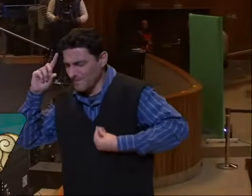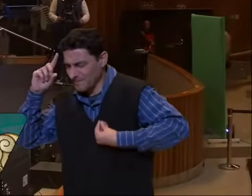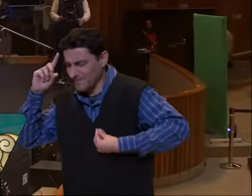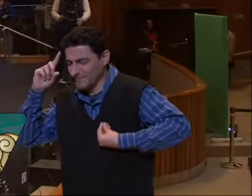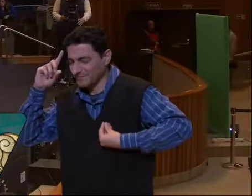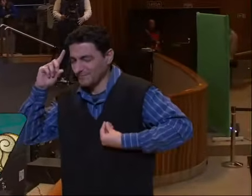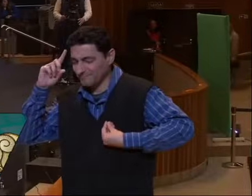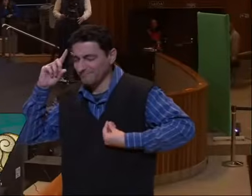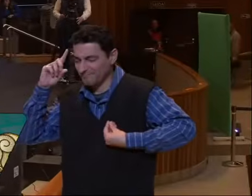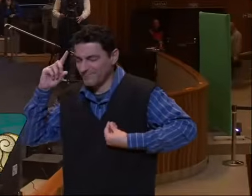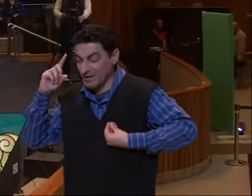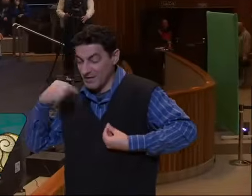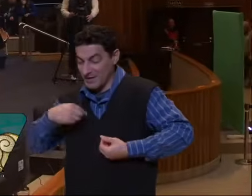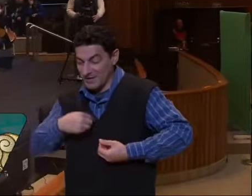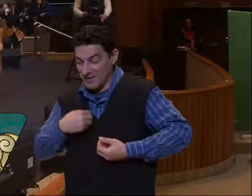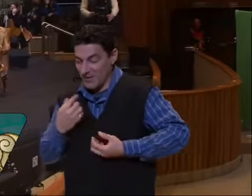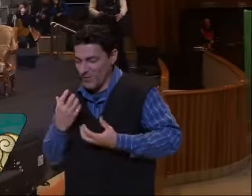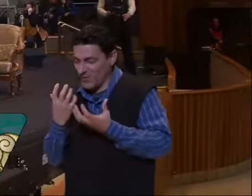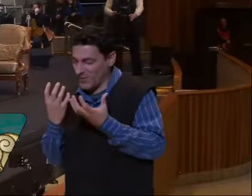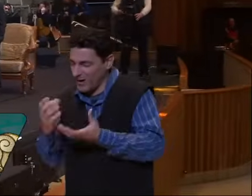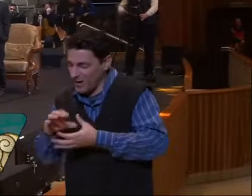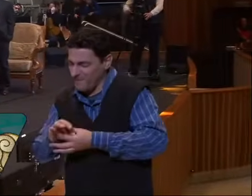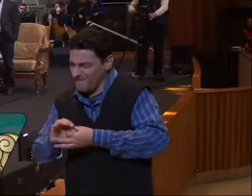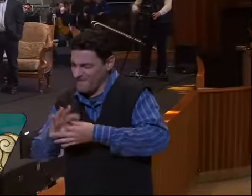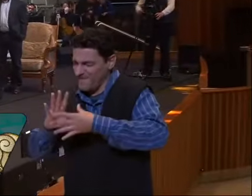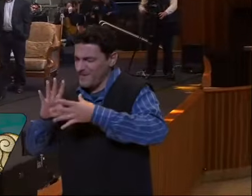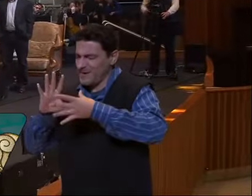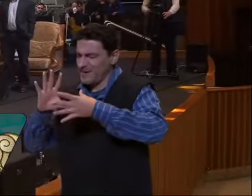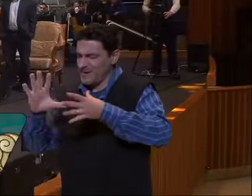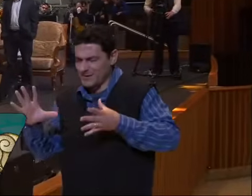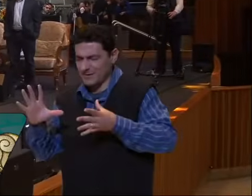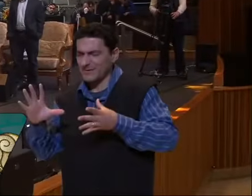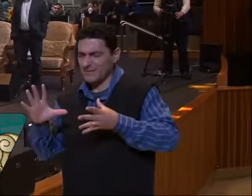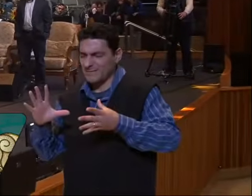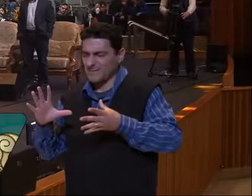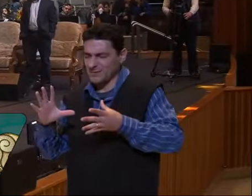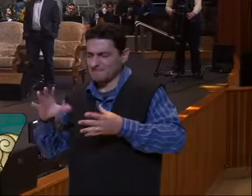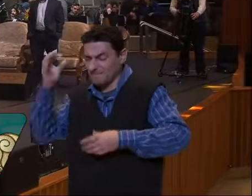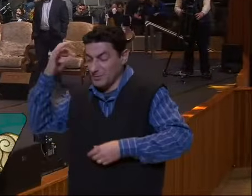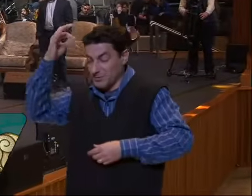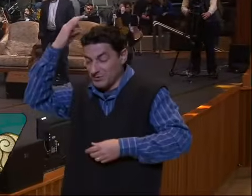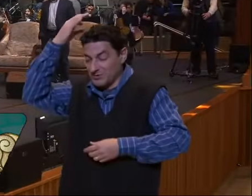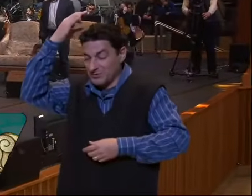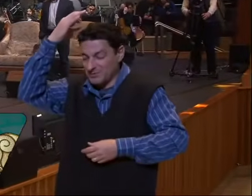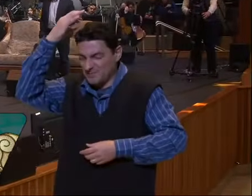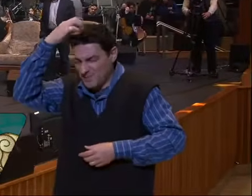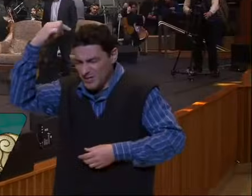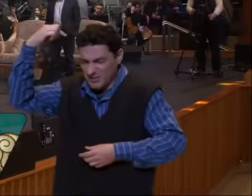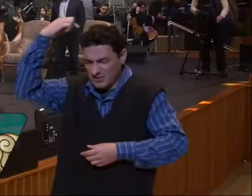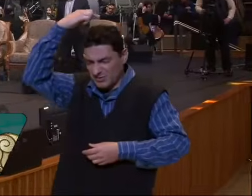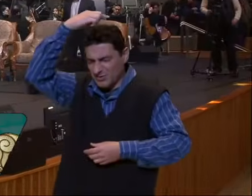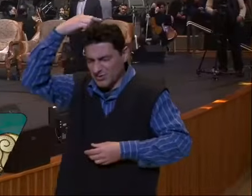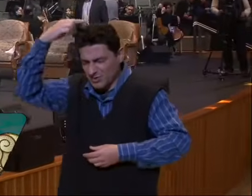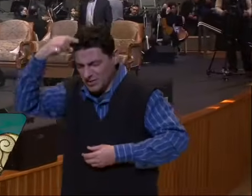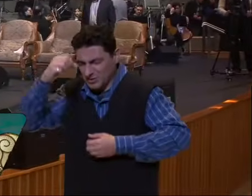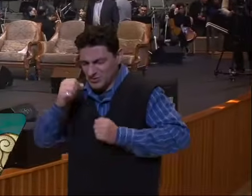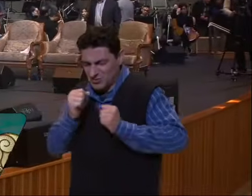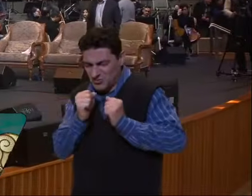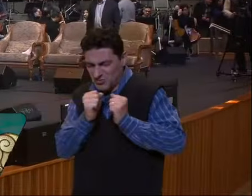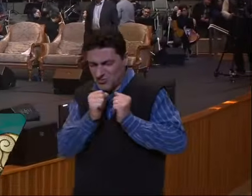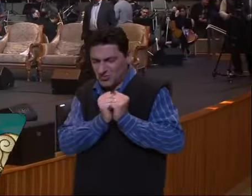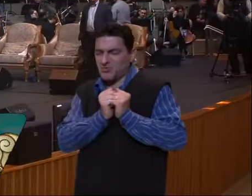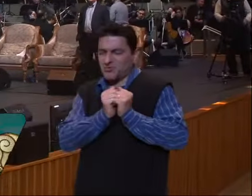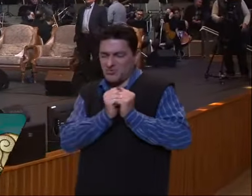ser livre. Eu quero o Espírito de Deus, o penhor da minha herança. Eu quero a filiação de